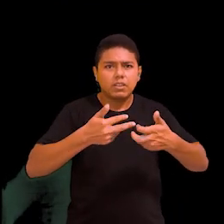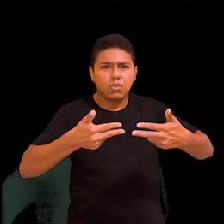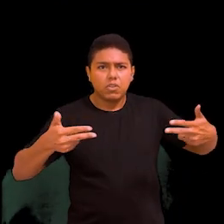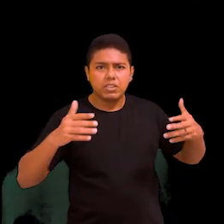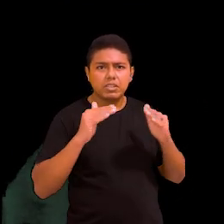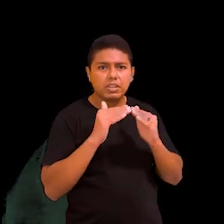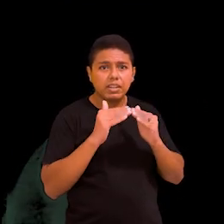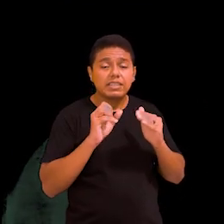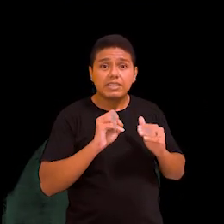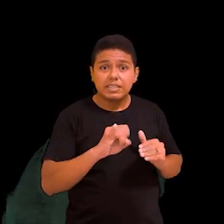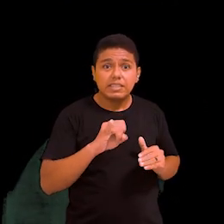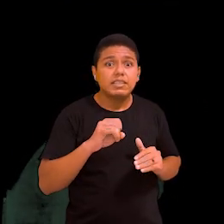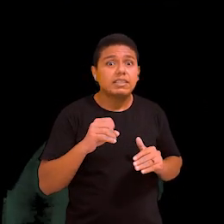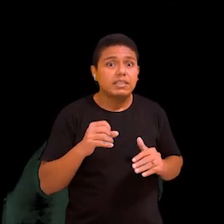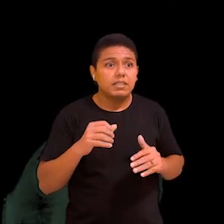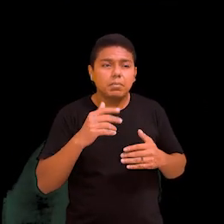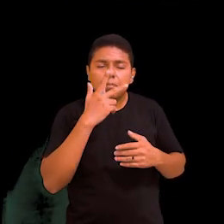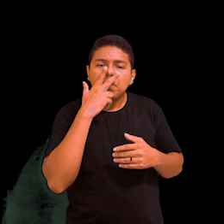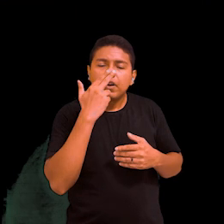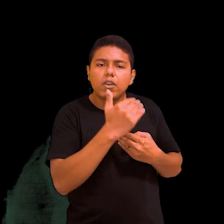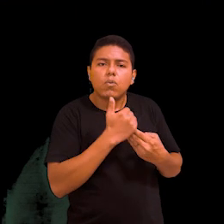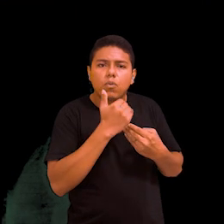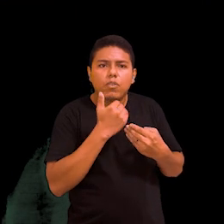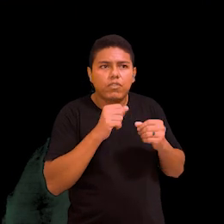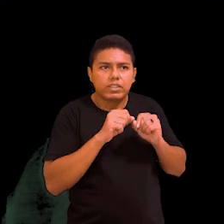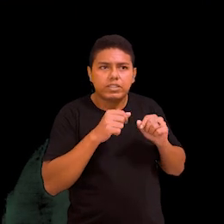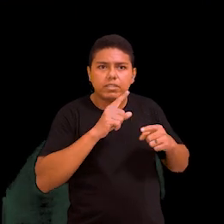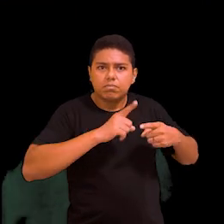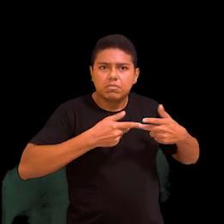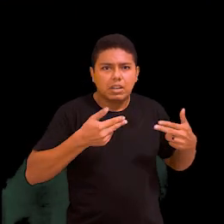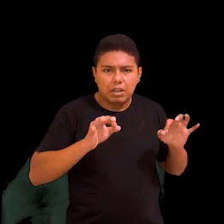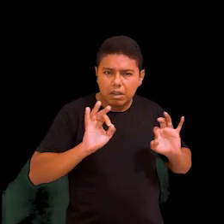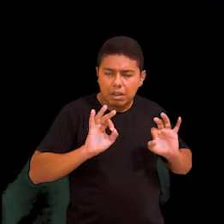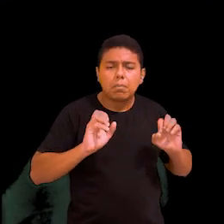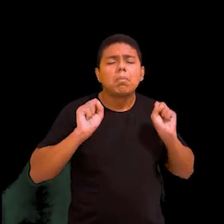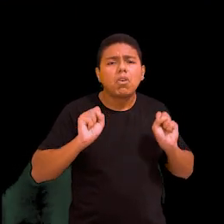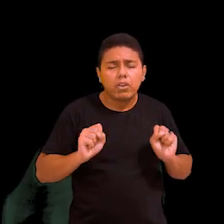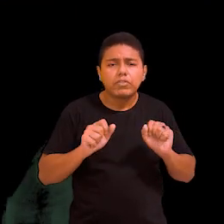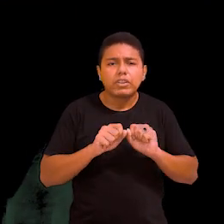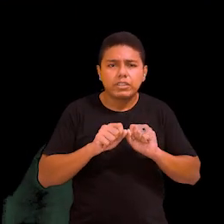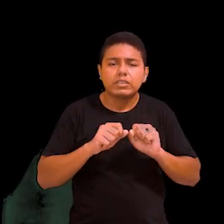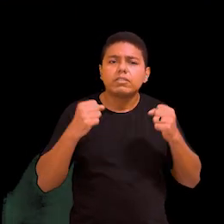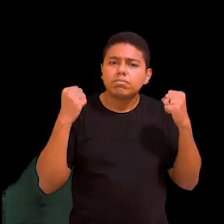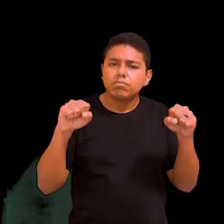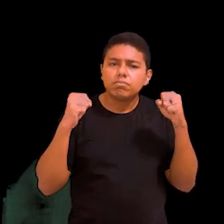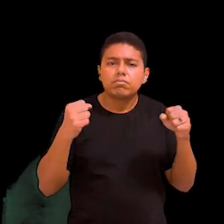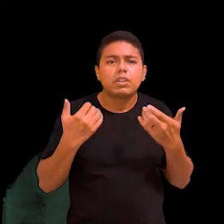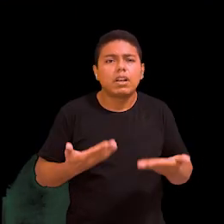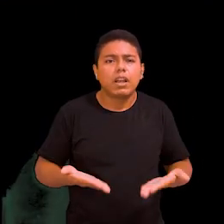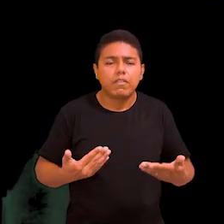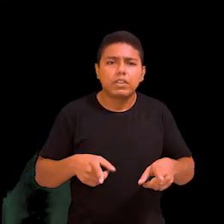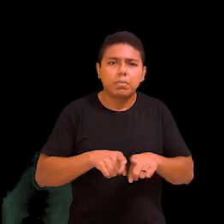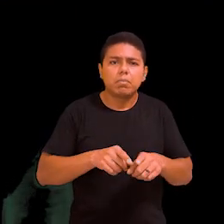atividades físicas, aquelas puérperas que não tenham contraindicação, elas devem realizar atividades físicas